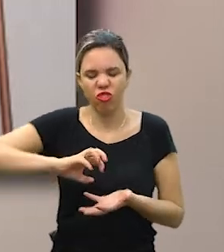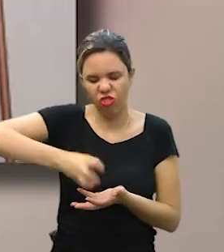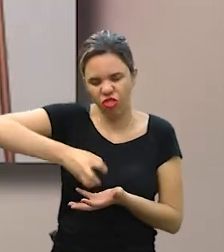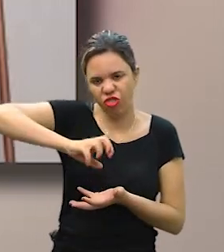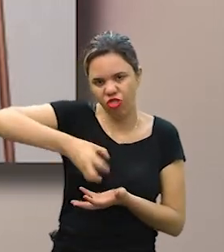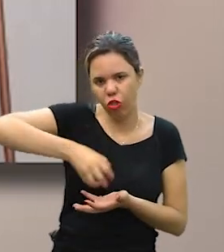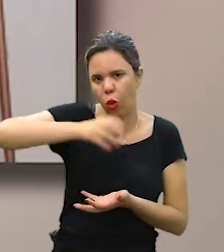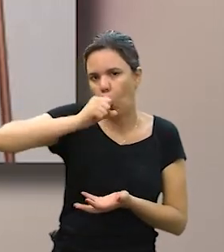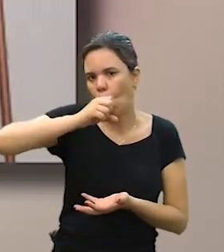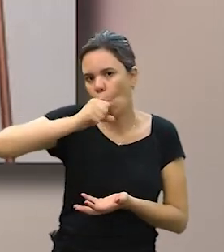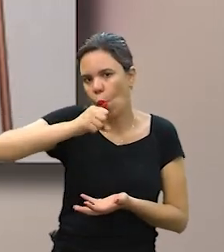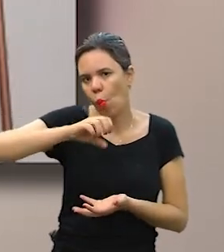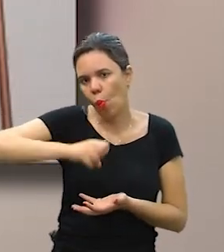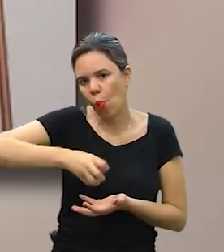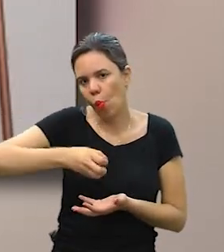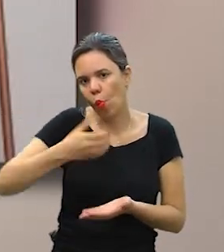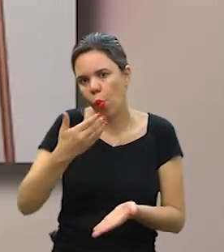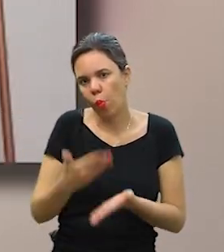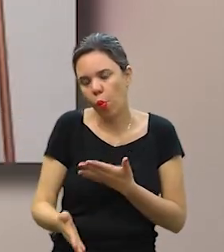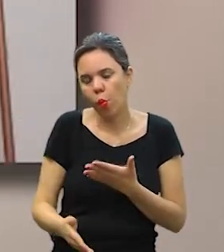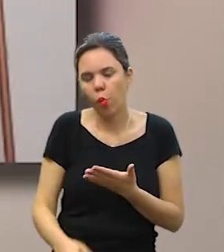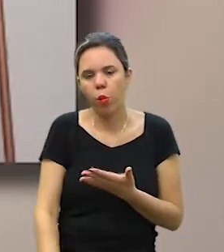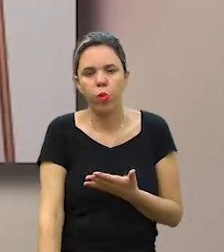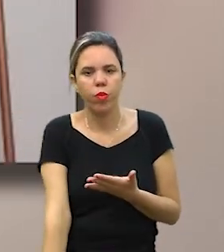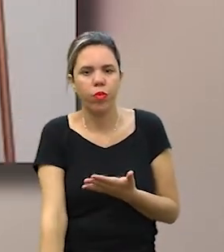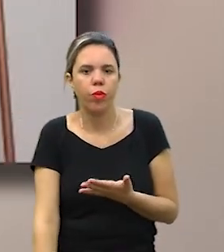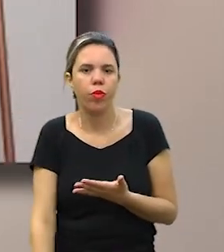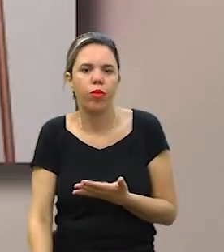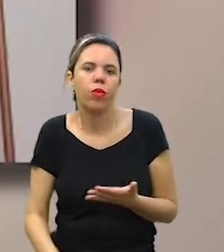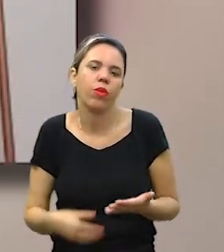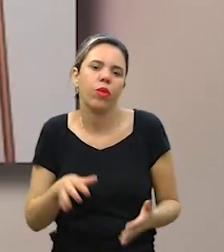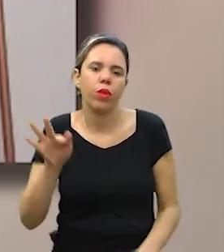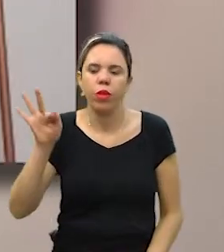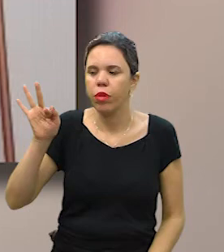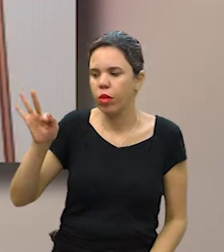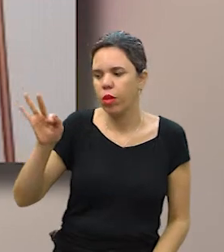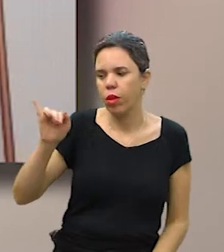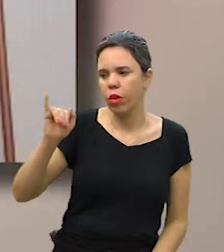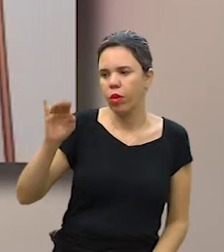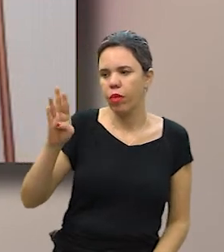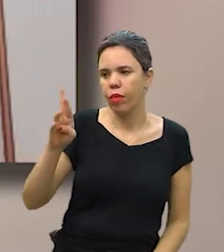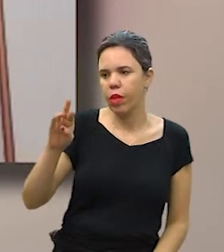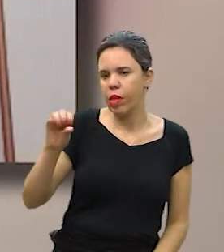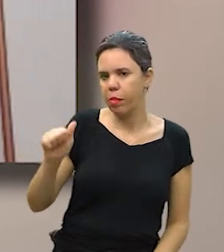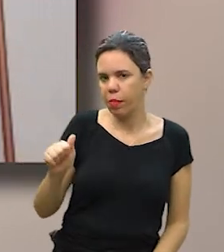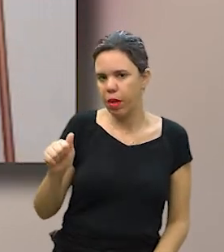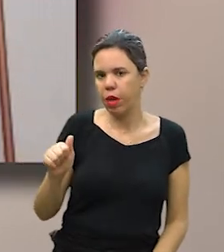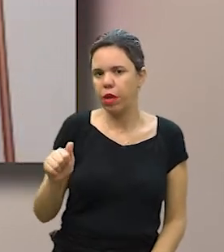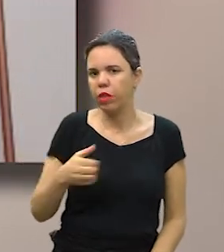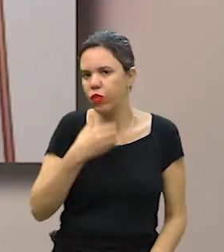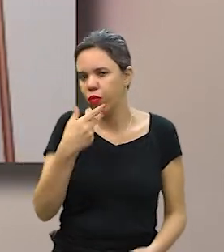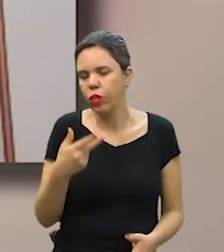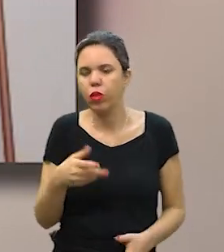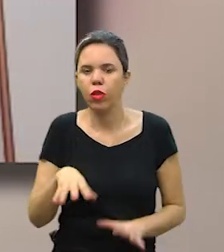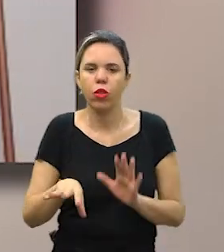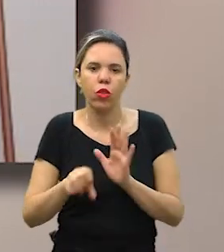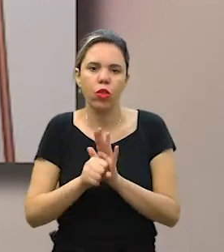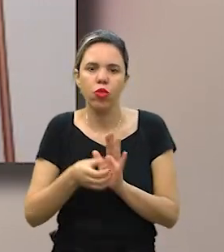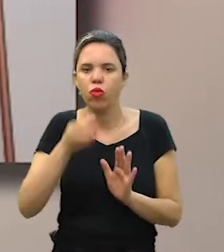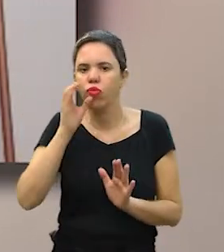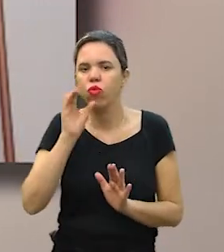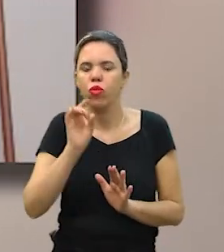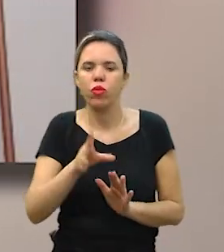a laranja para fazer o suco de fruta, você está perdendo ali as fibras dessa fruta, e o seu bebê vai